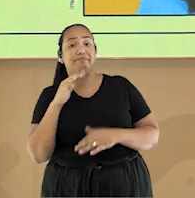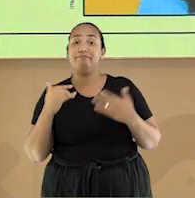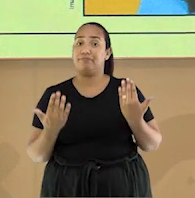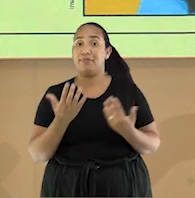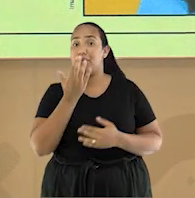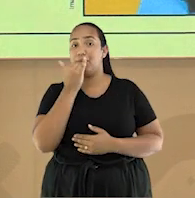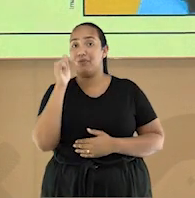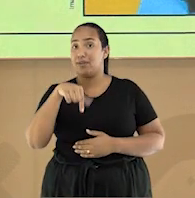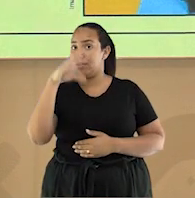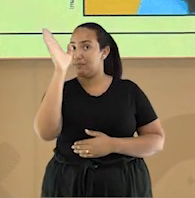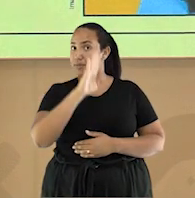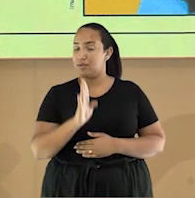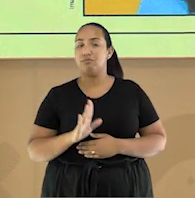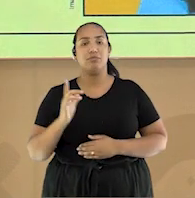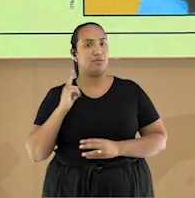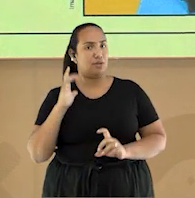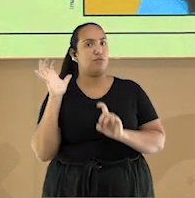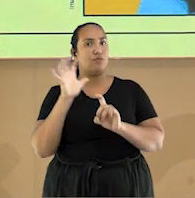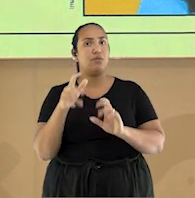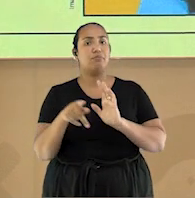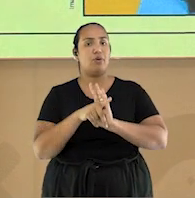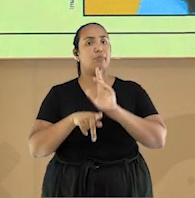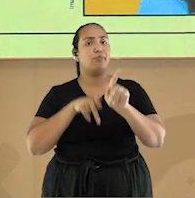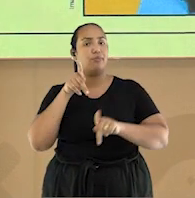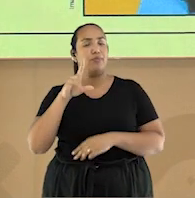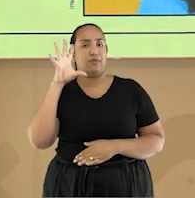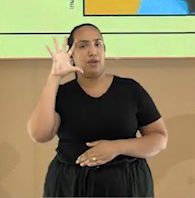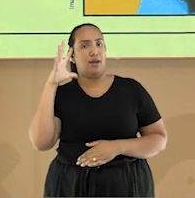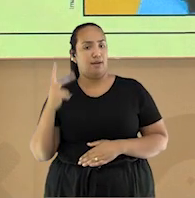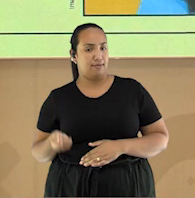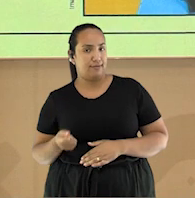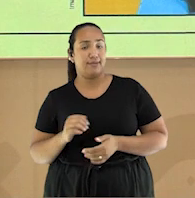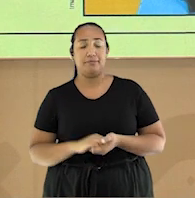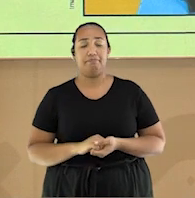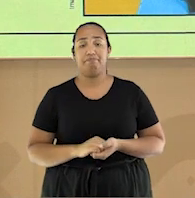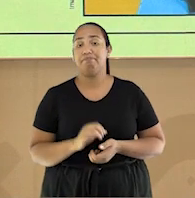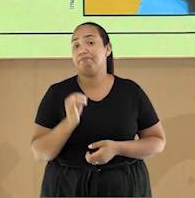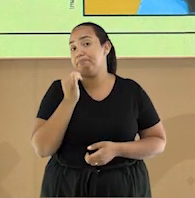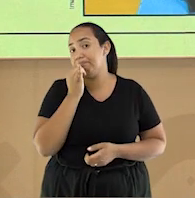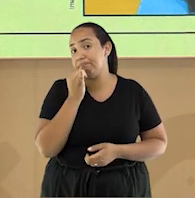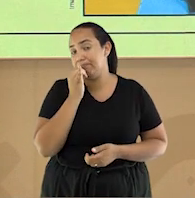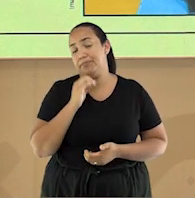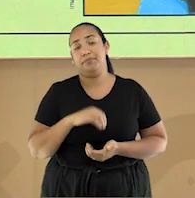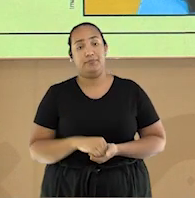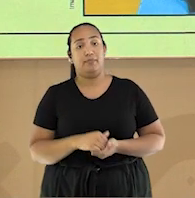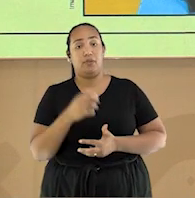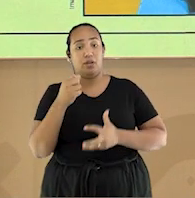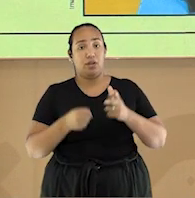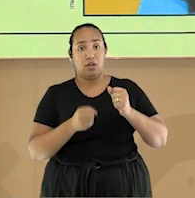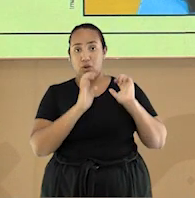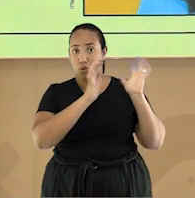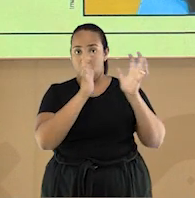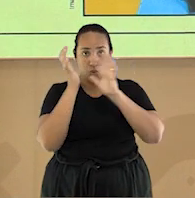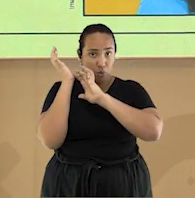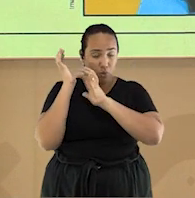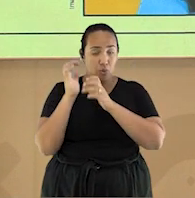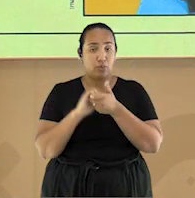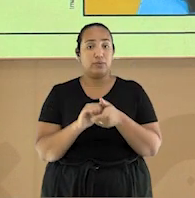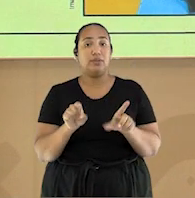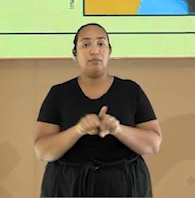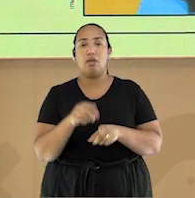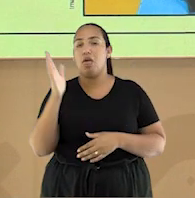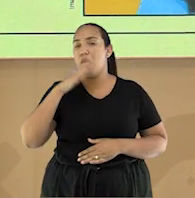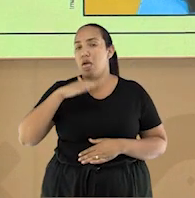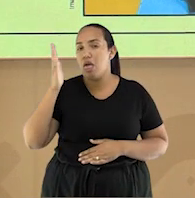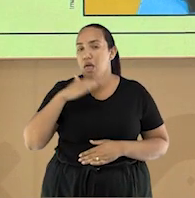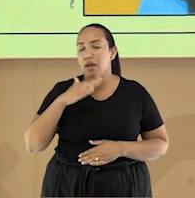tem forte influência africana. Ingredientes como leite de coco, a pimenta, malagueta, o